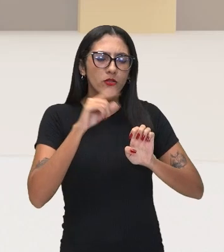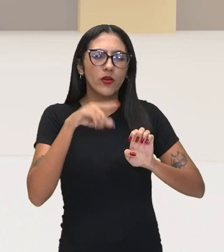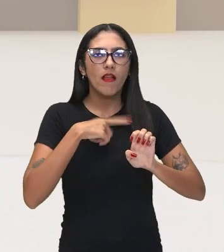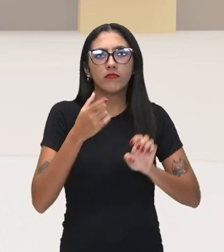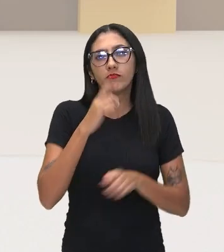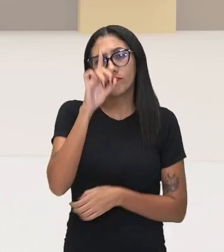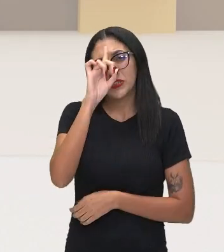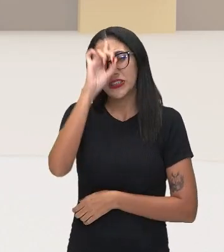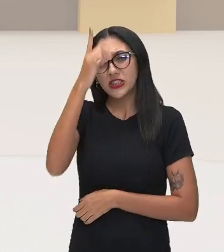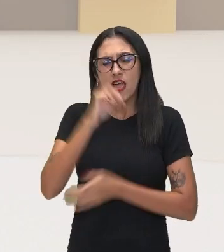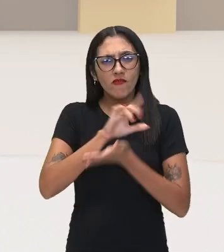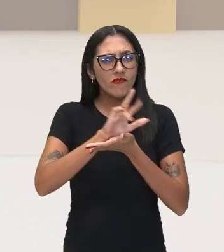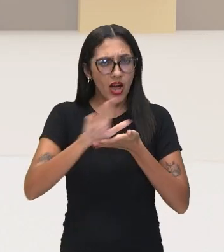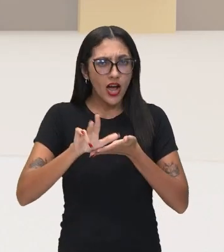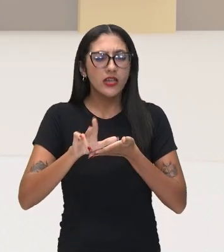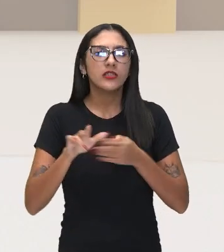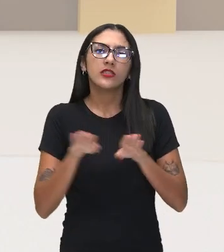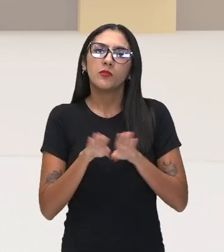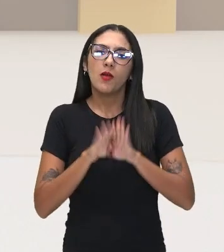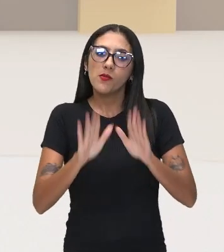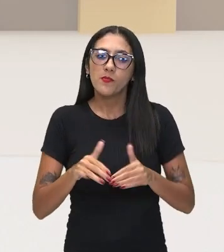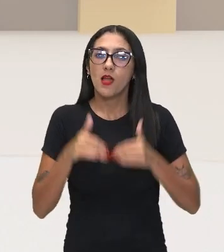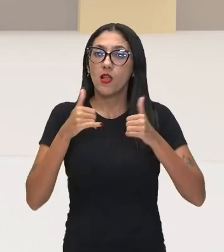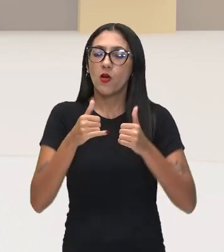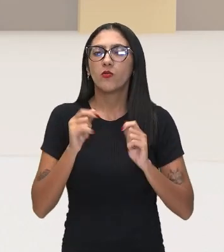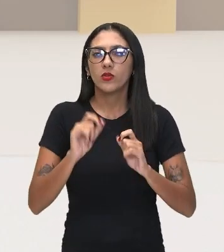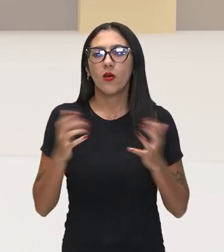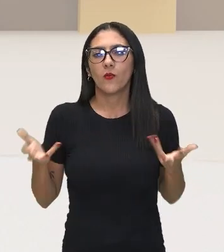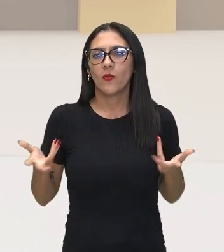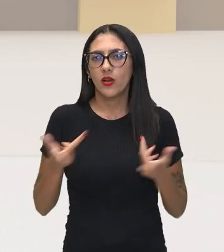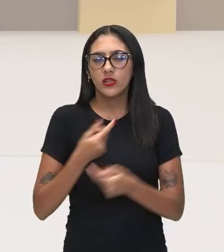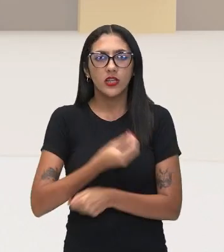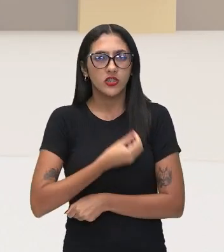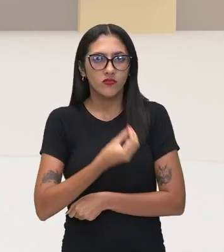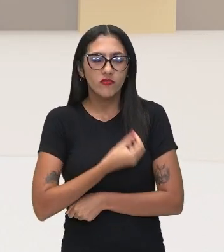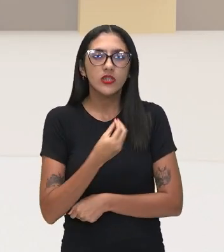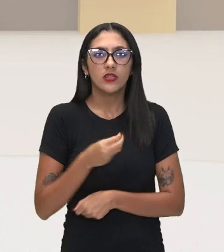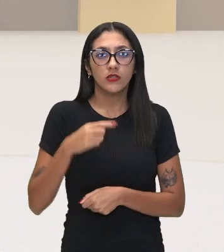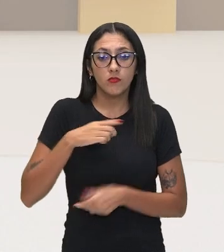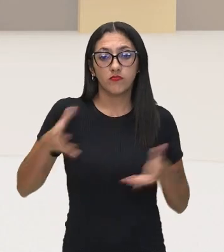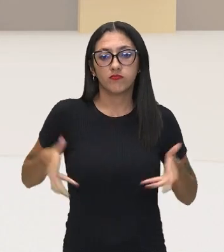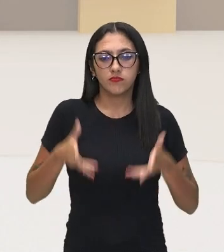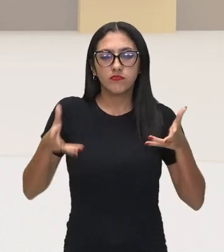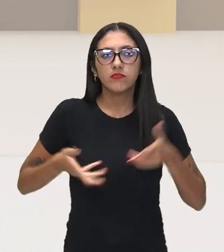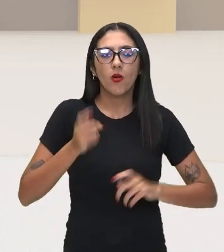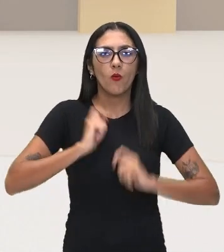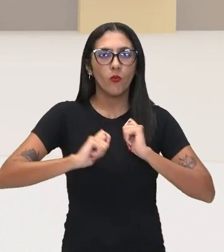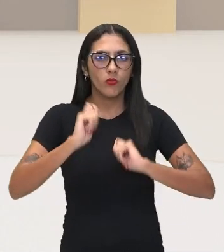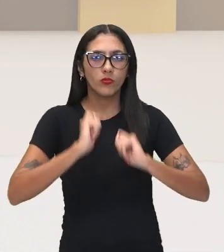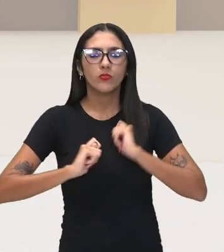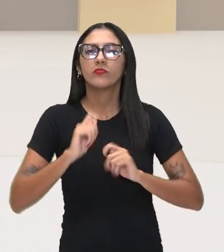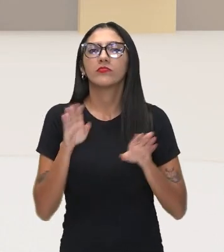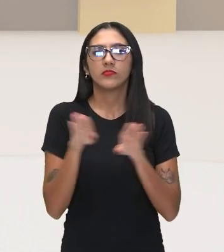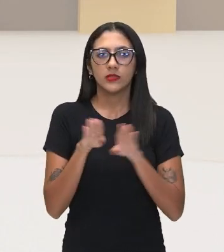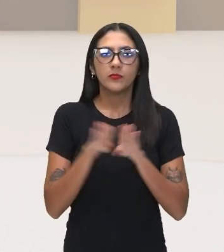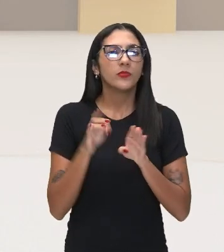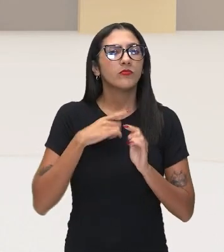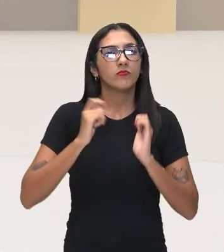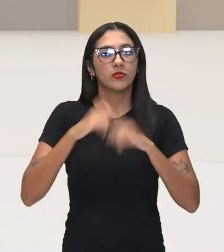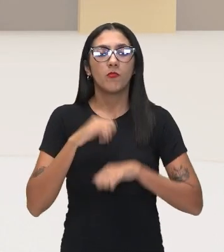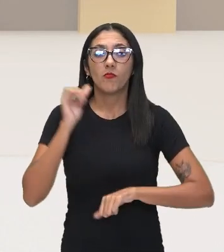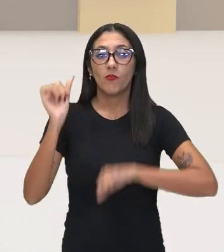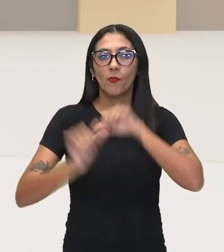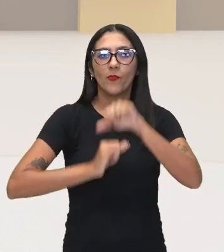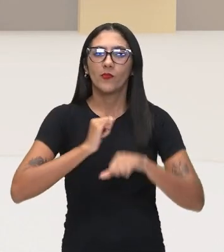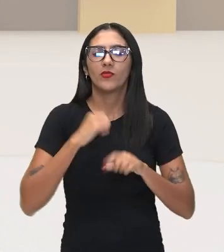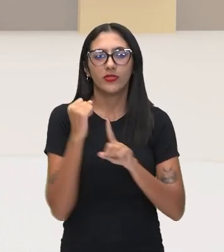que melhoram a qualidade de vida das pessoas. Eles impulsionam o crescimento econômico e contribuem também na transformação